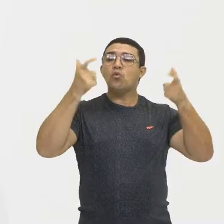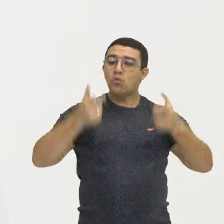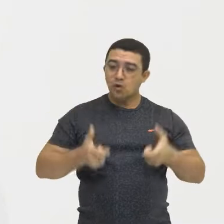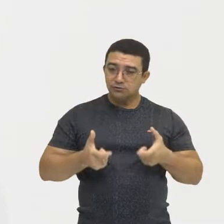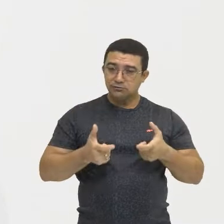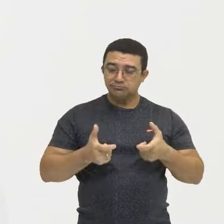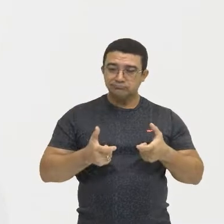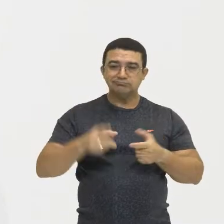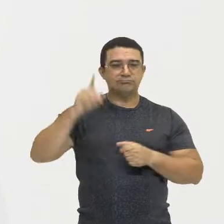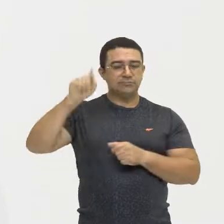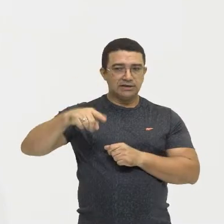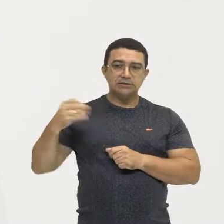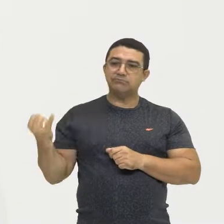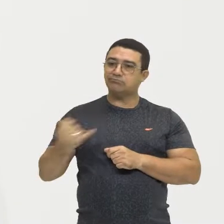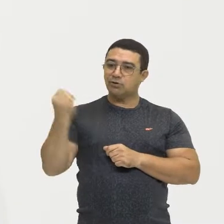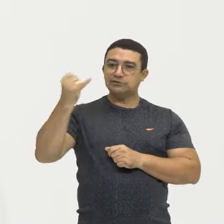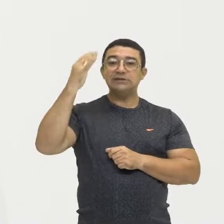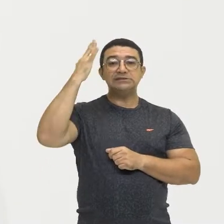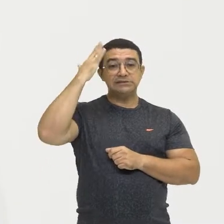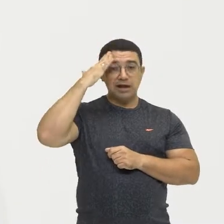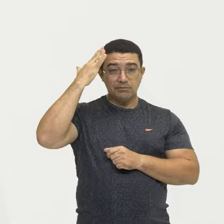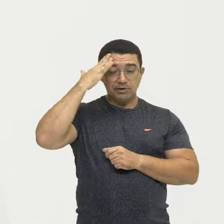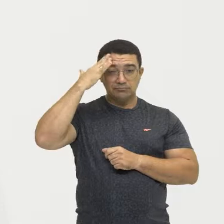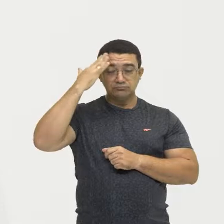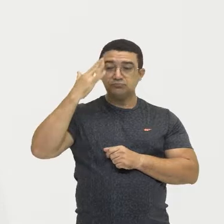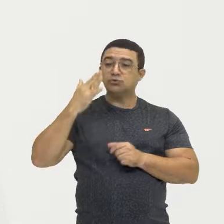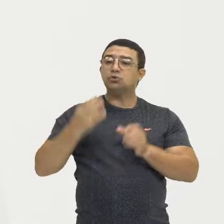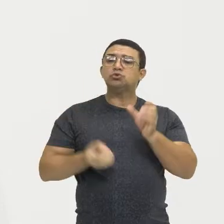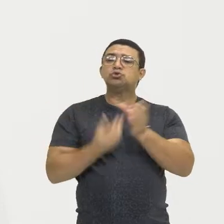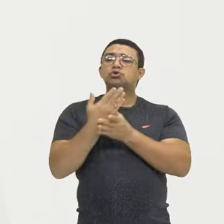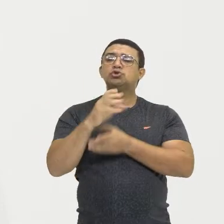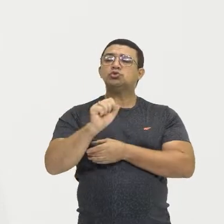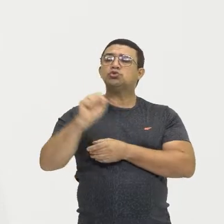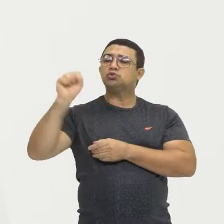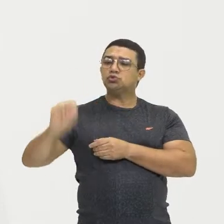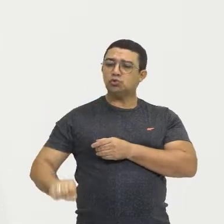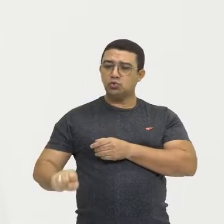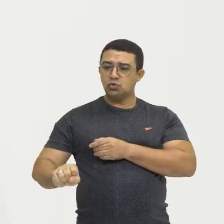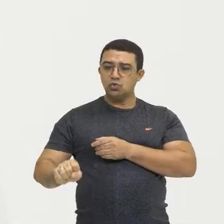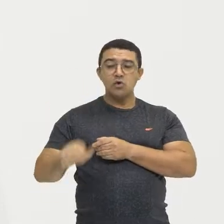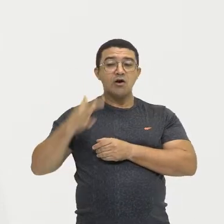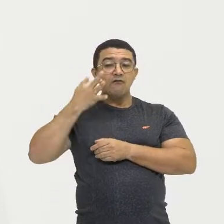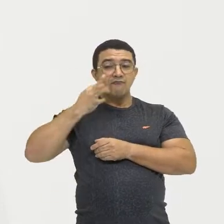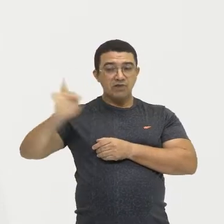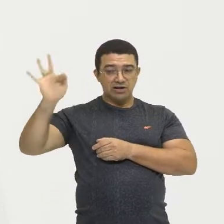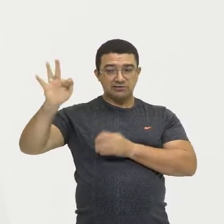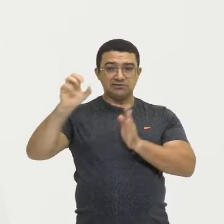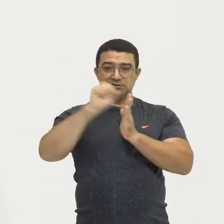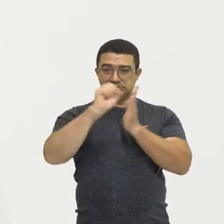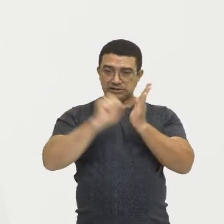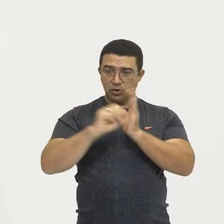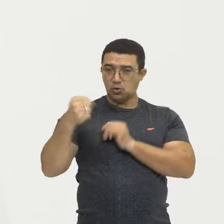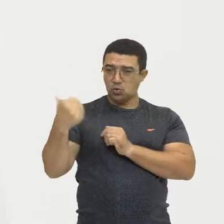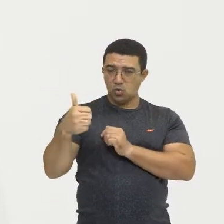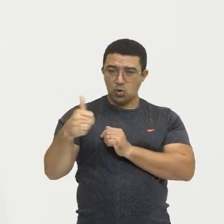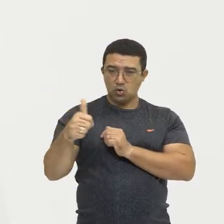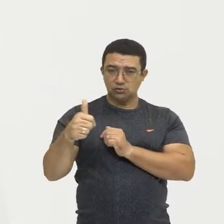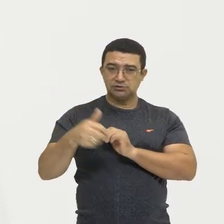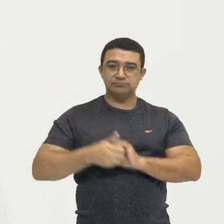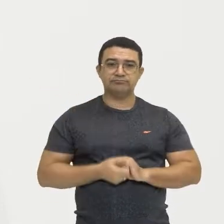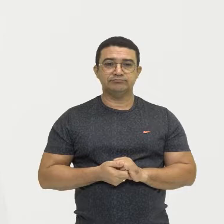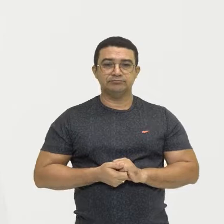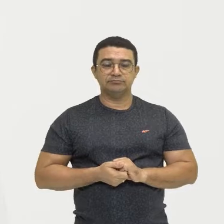é importante. Surgiu no sul da França, no século XI,